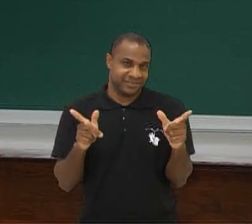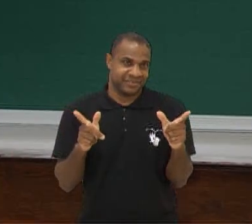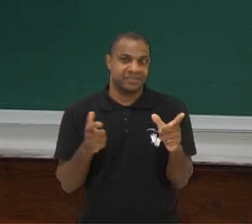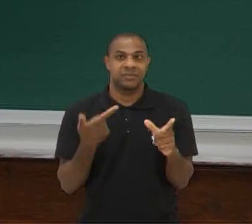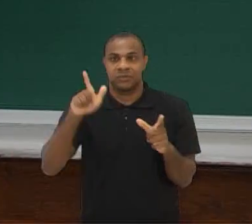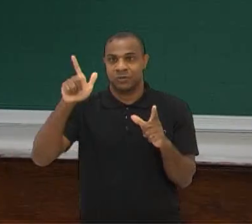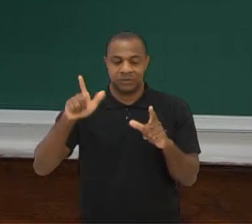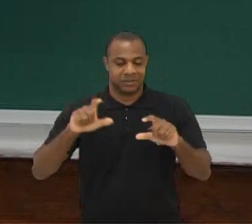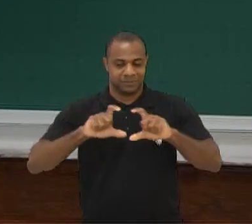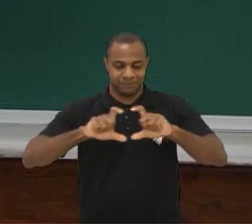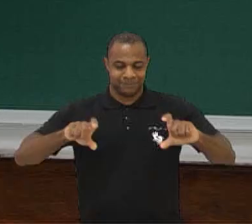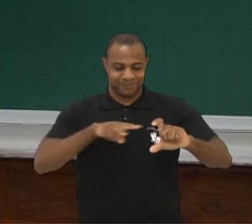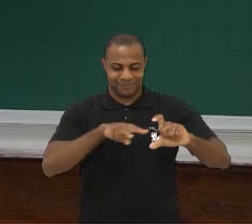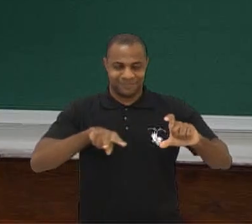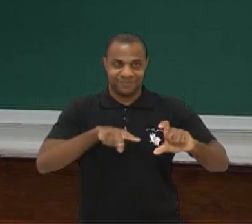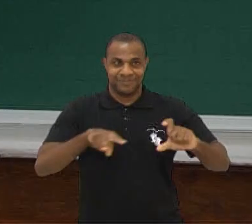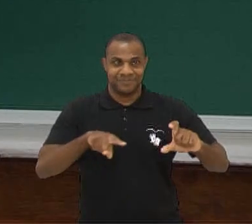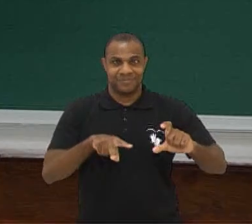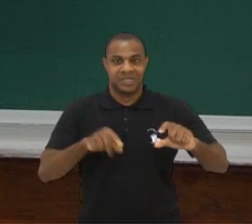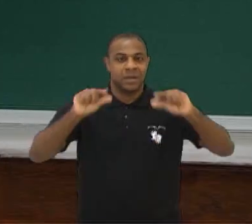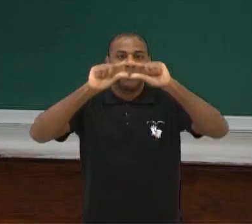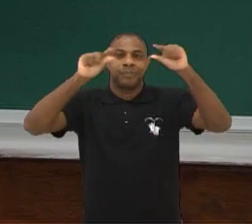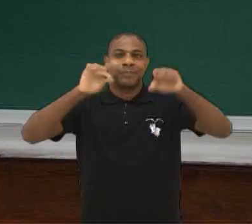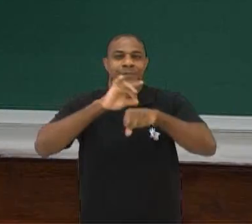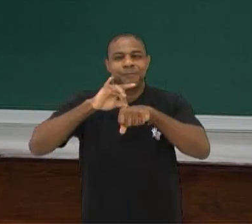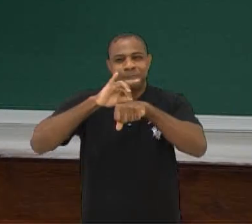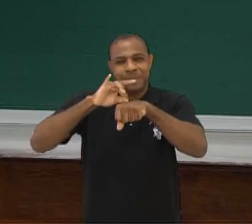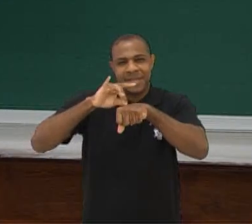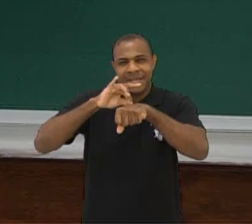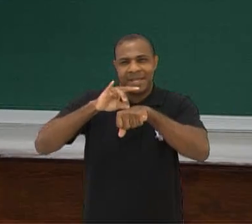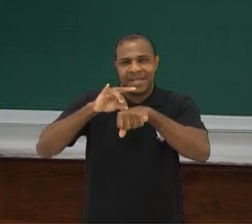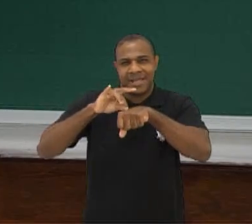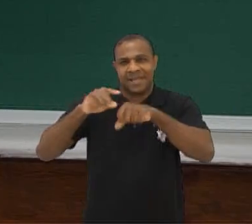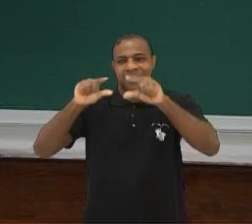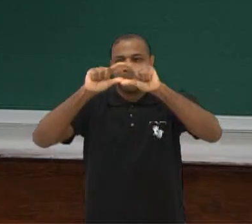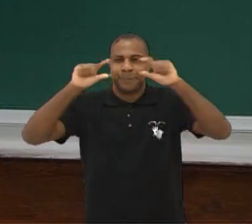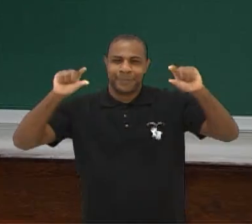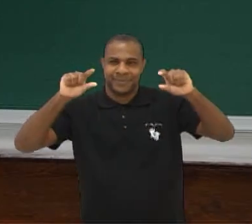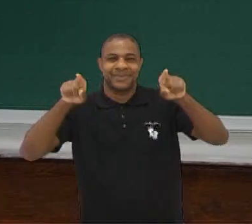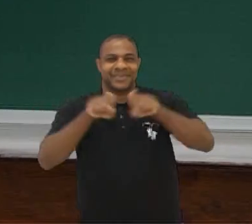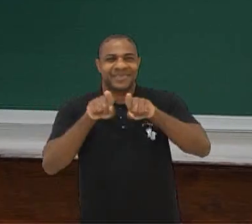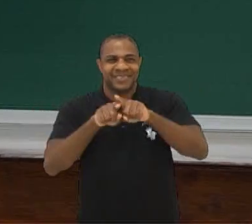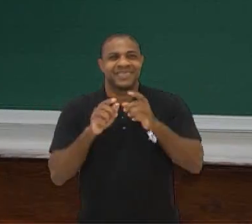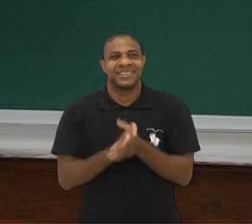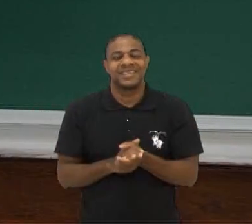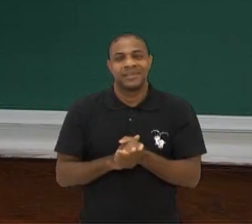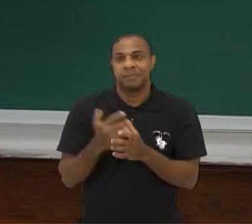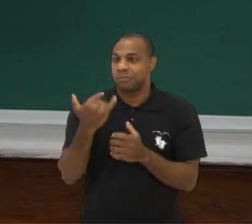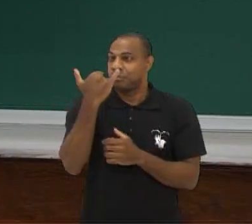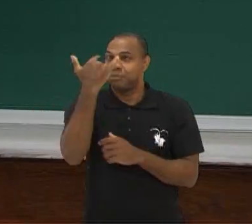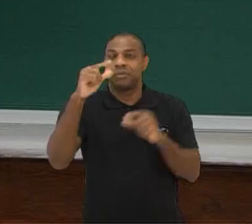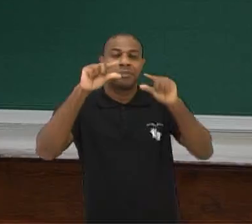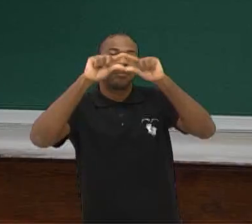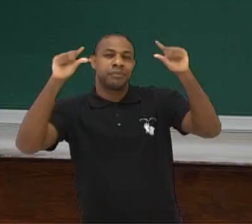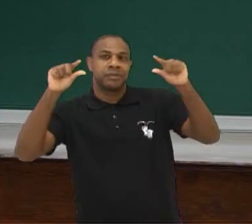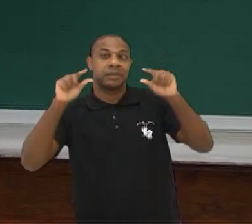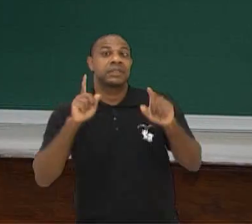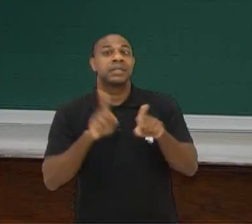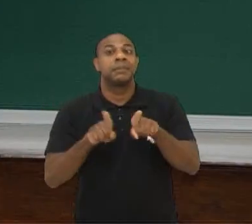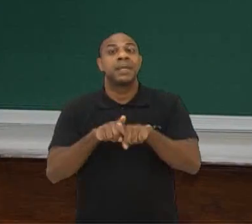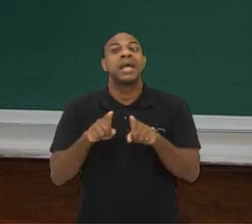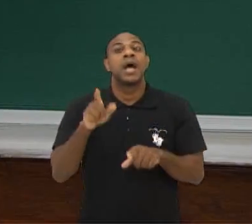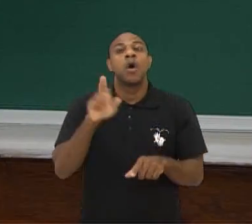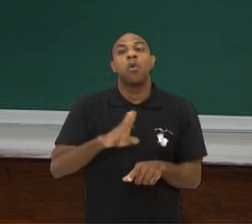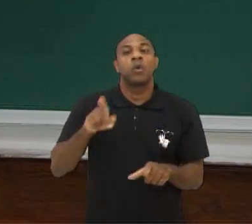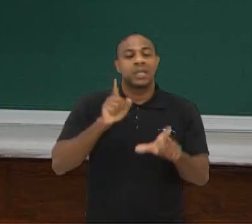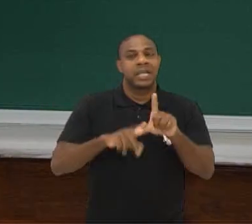demais caracteres. Né? Geralmente ela está em negrito, chamando a atenção do leitor. Também muitas vezes eles utilizam uma fonte maior,